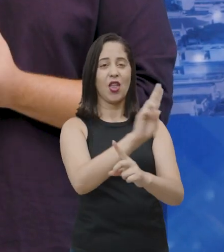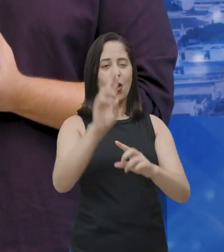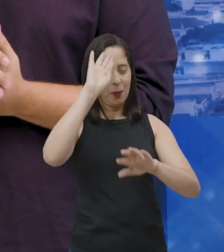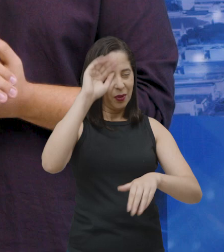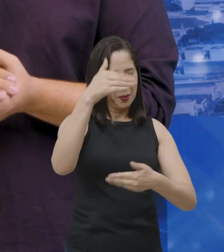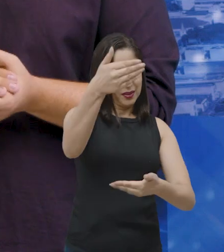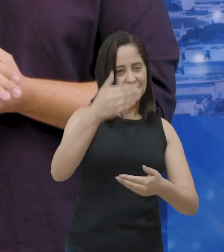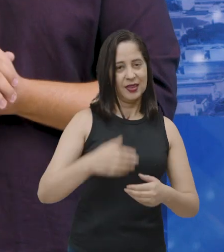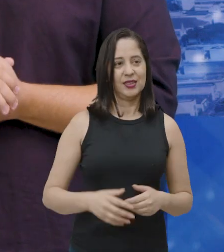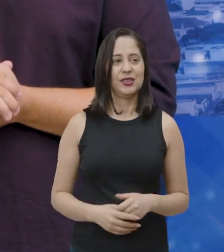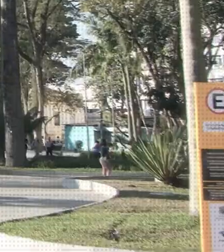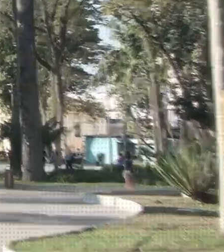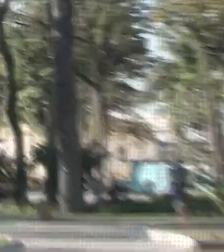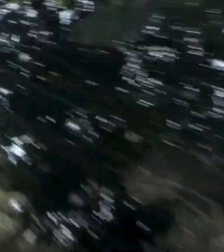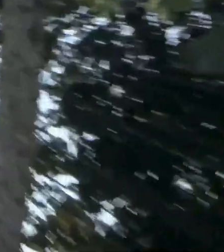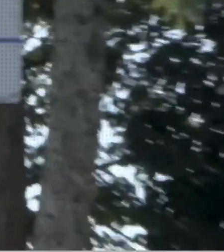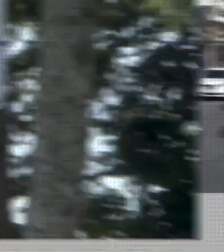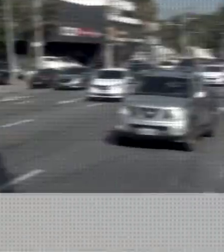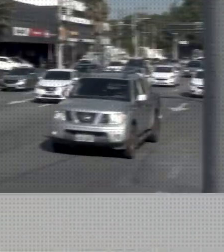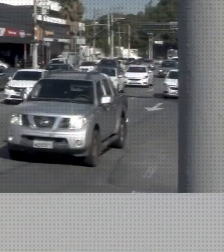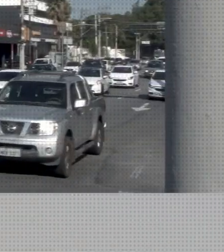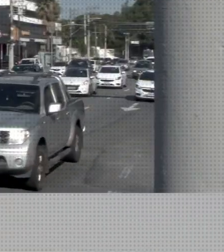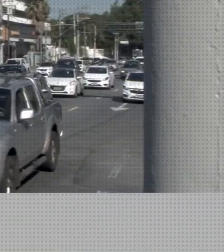praças daqui do município.